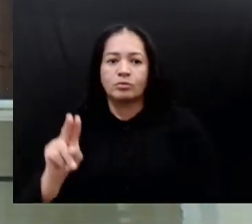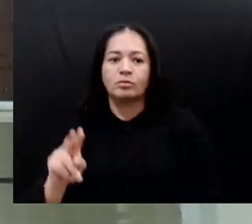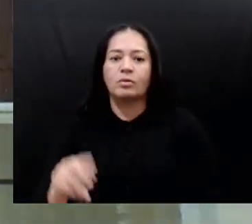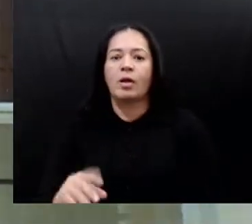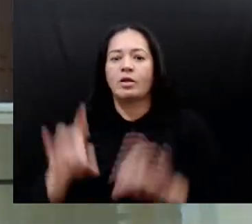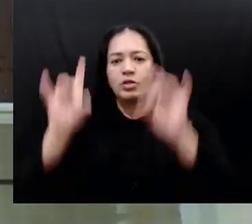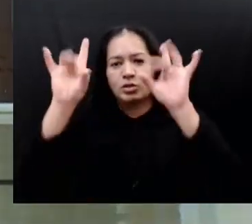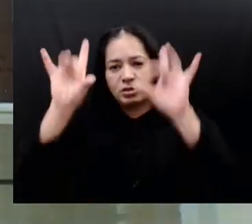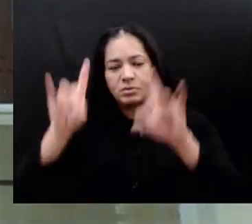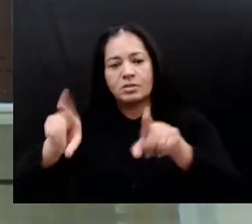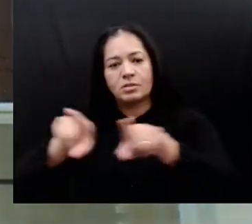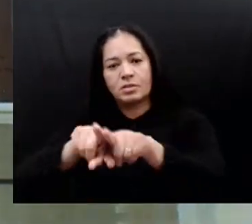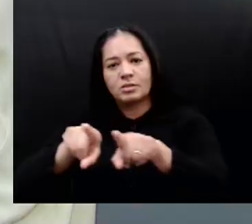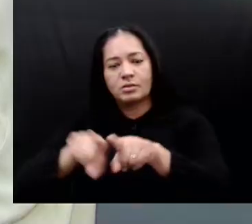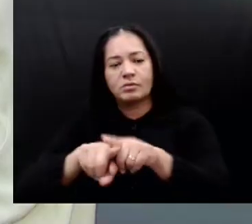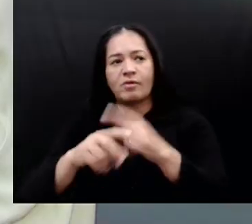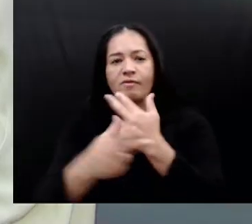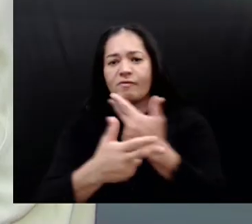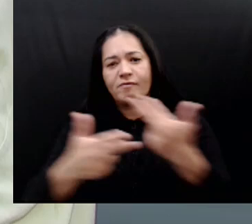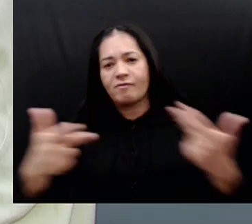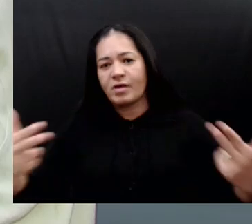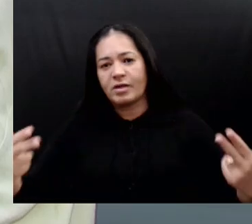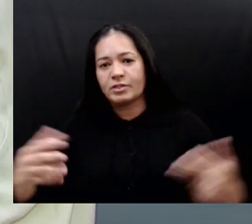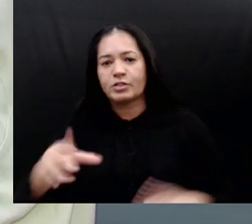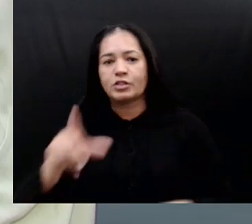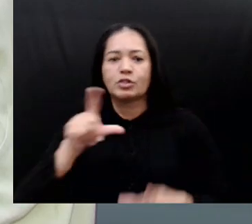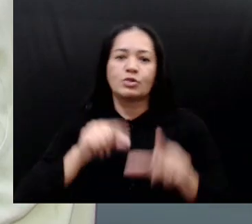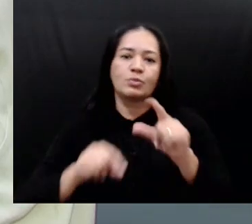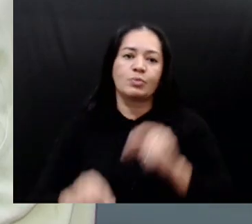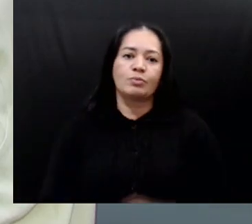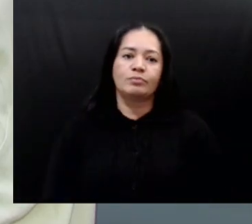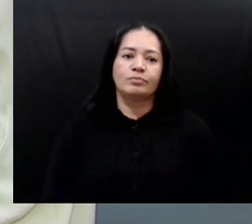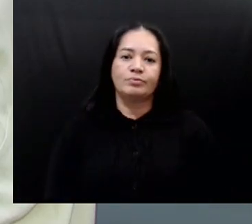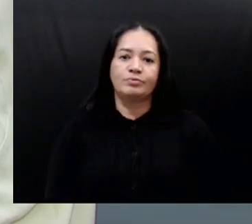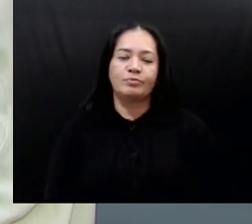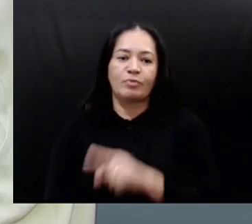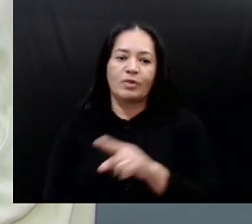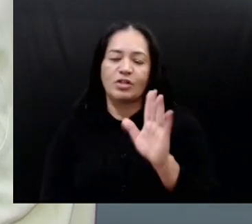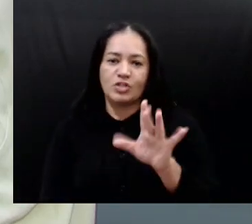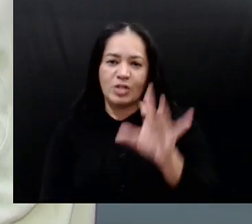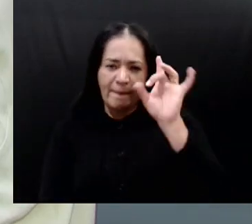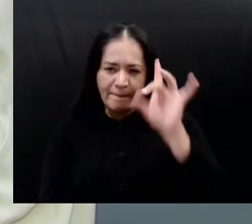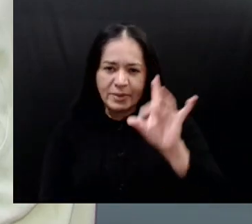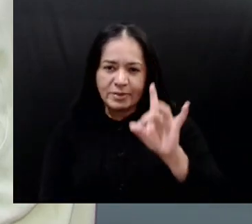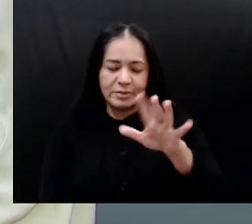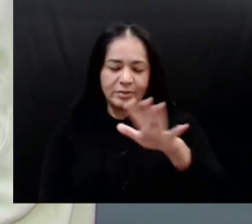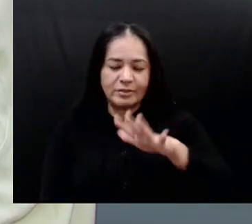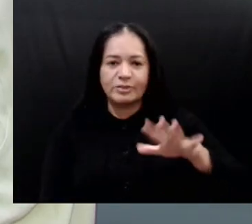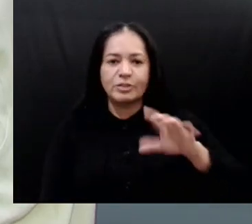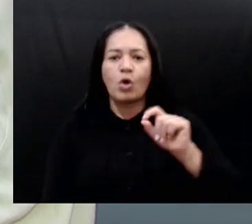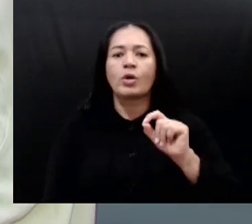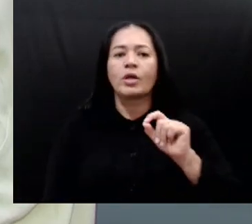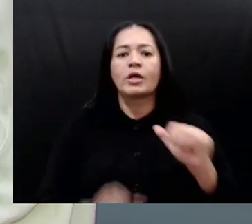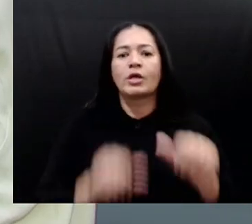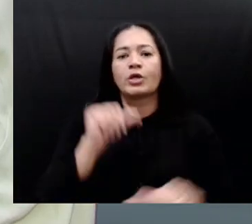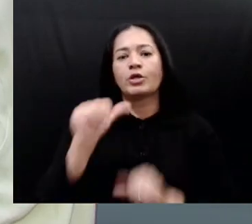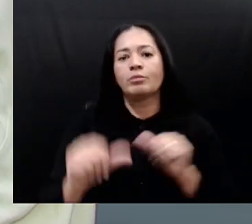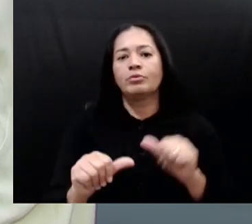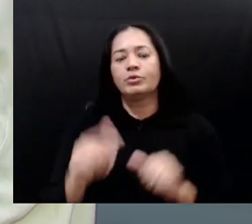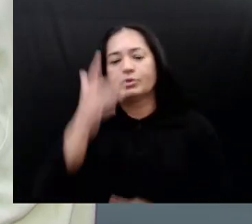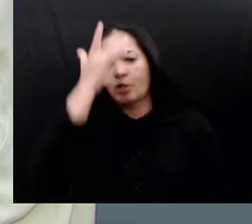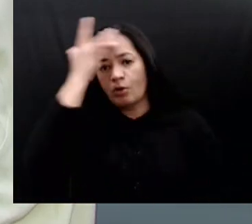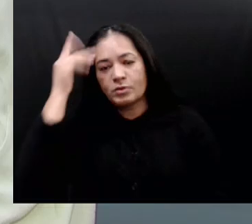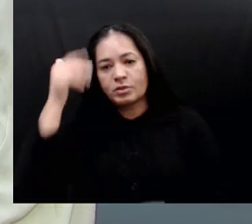temos inúmeras opções. Bom, você é especialista na área, o que muda quando um profissional tem uma pós, um